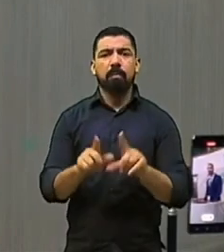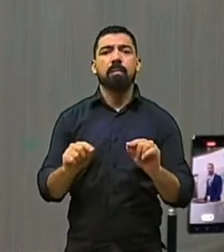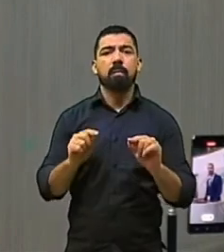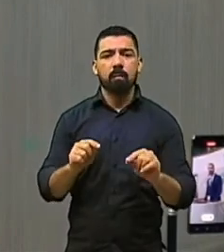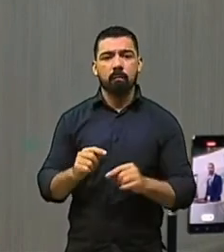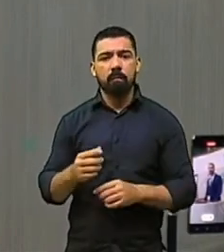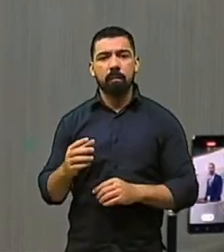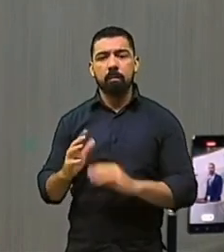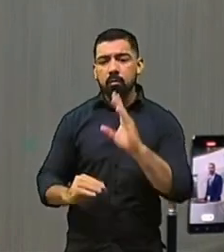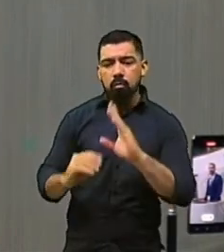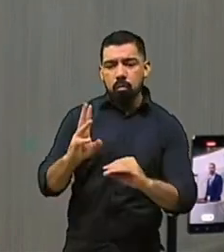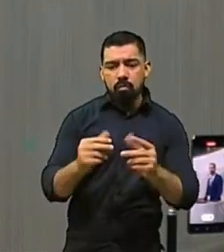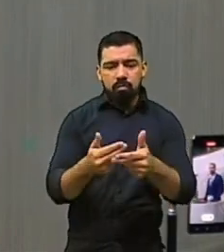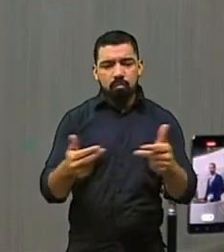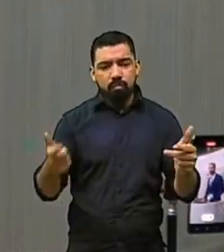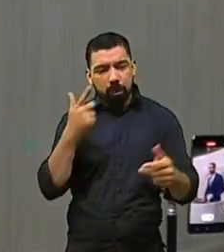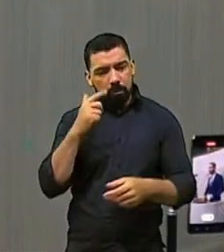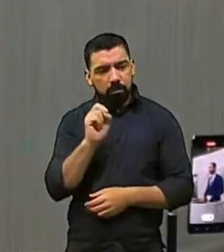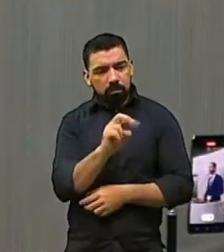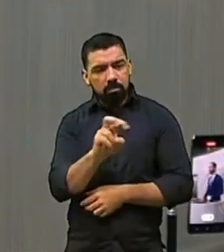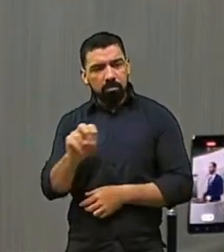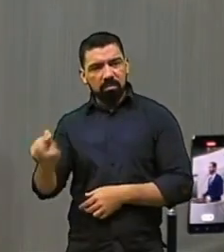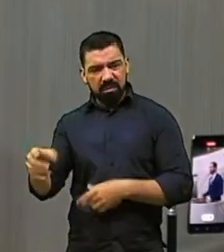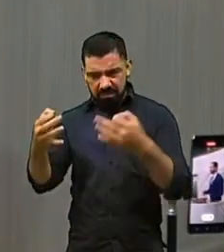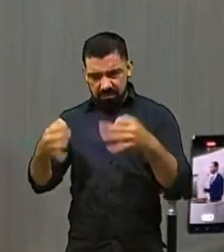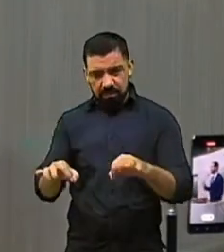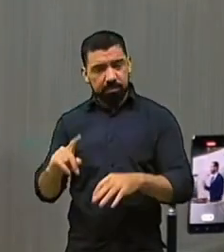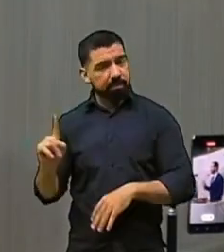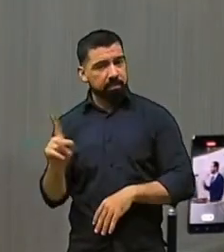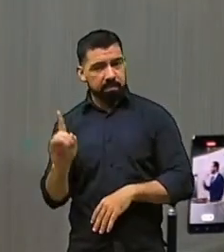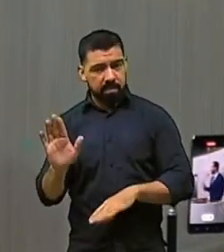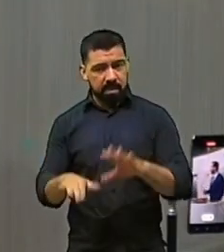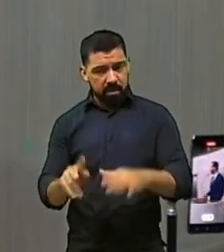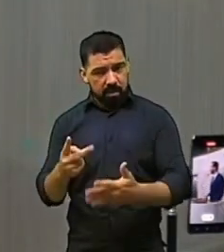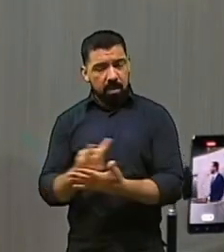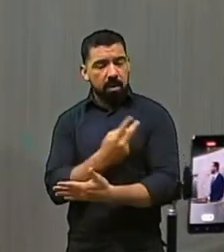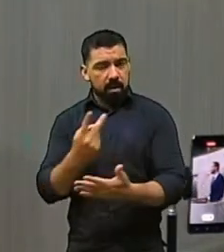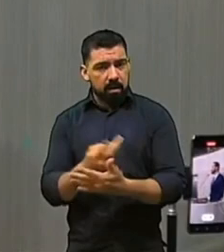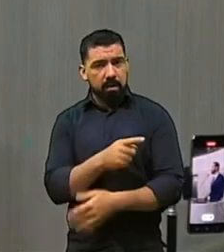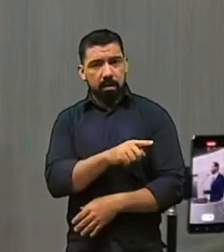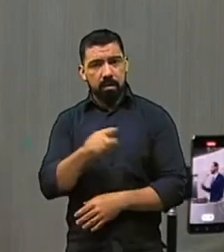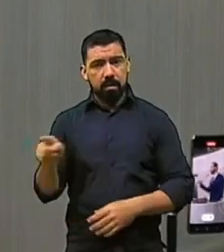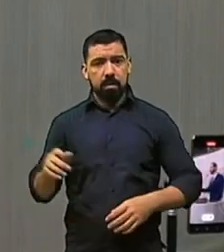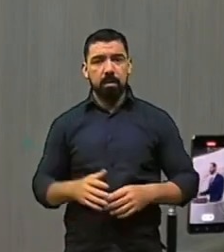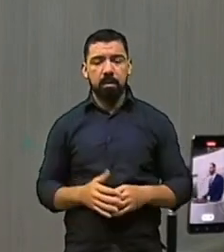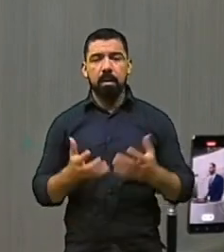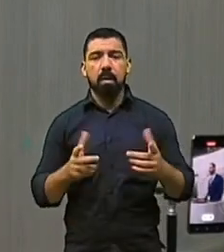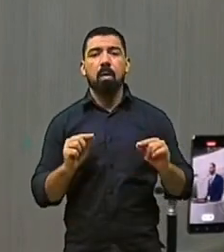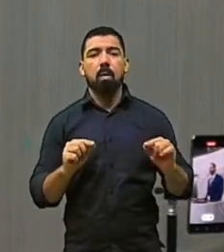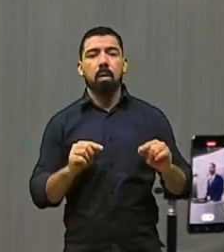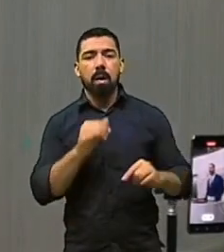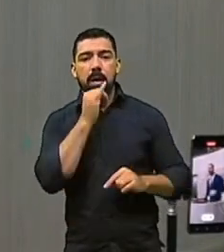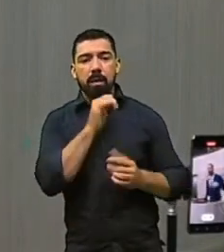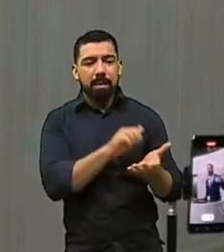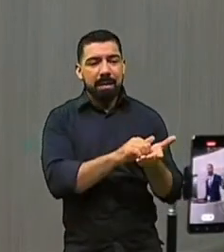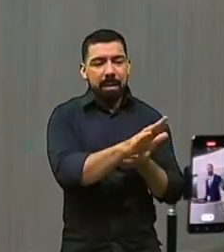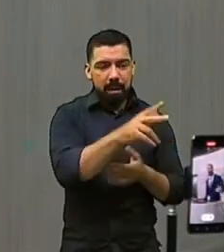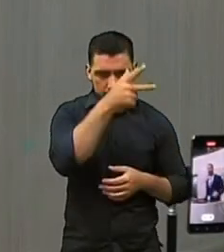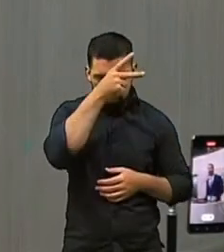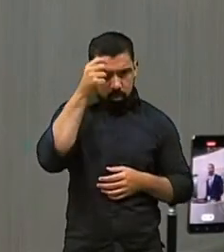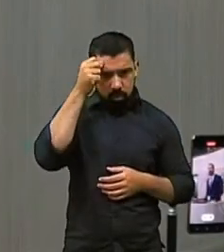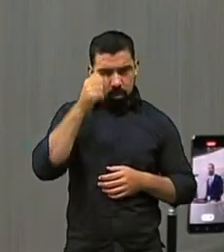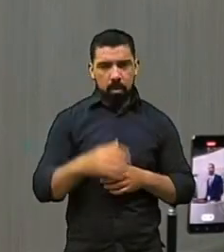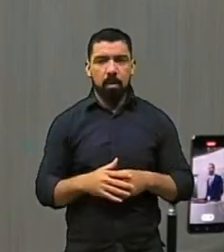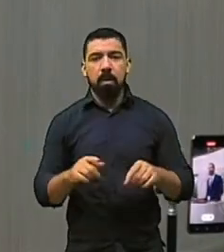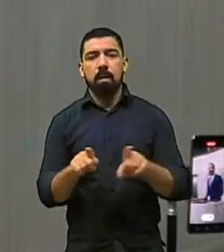muitas vezes, não tão justificáveis, a fim de caçar prefeito, a fim de